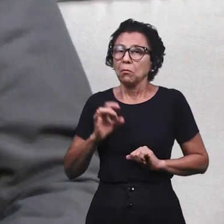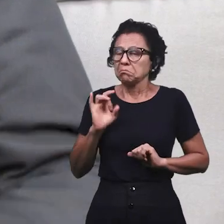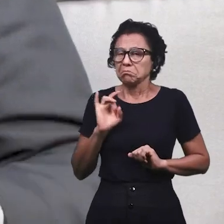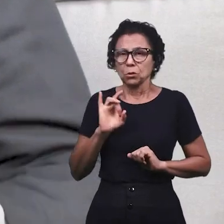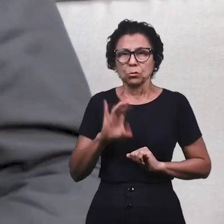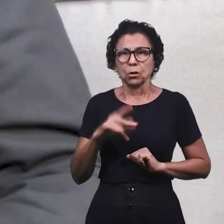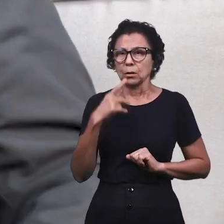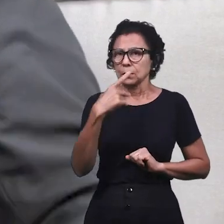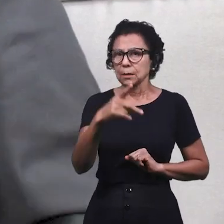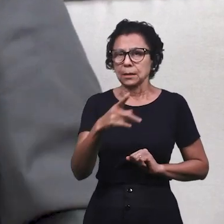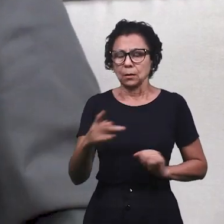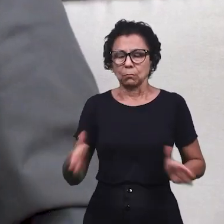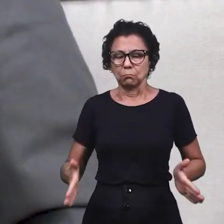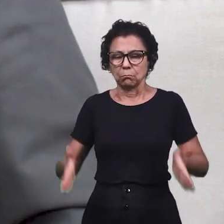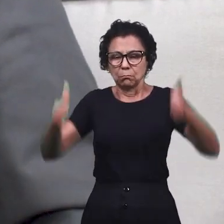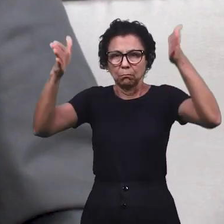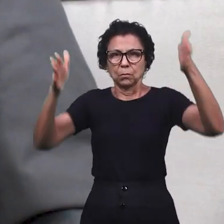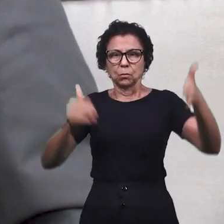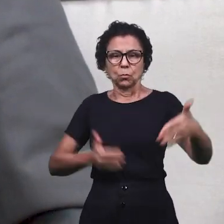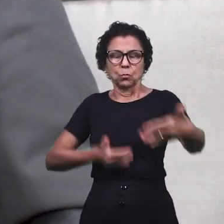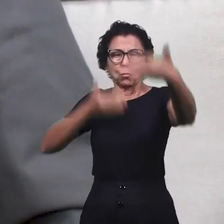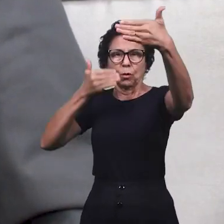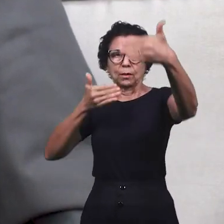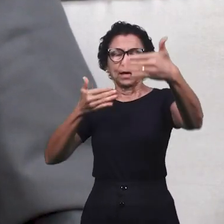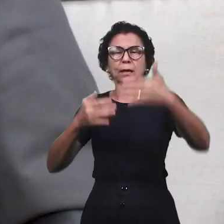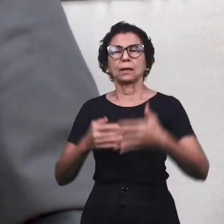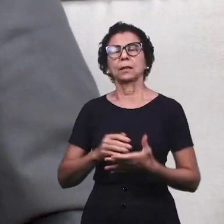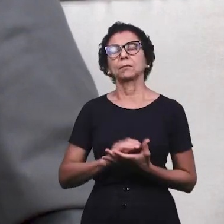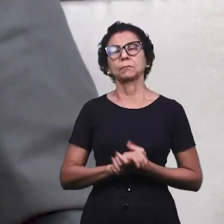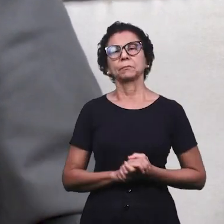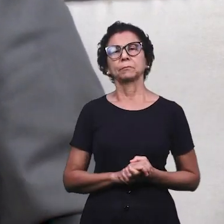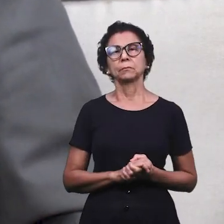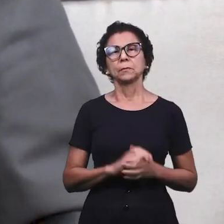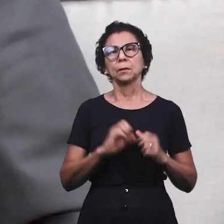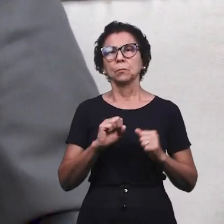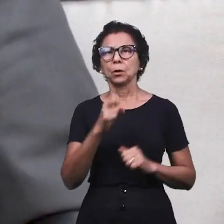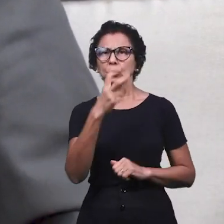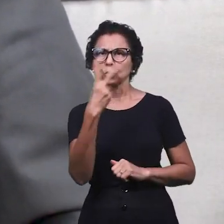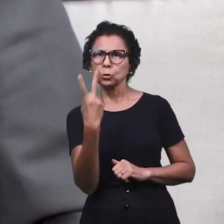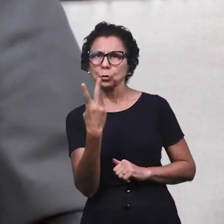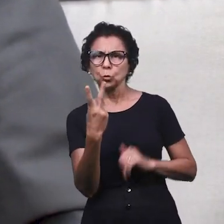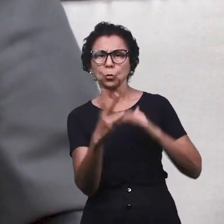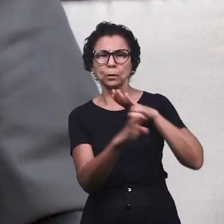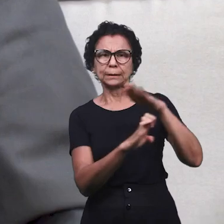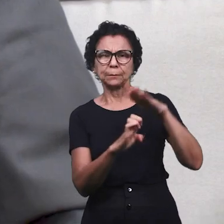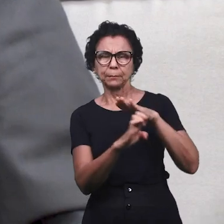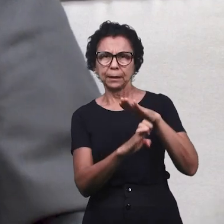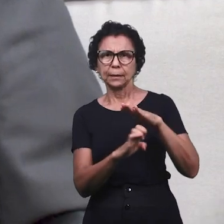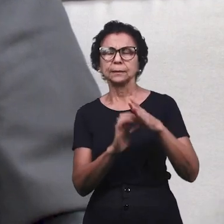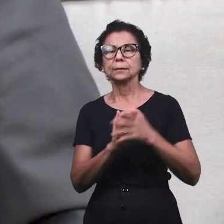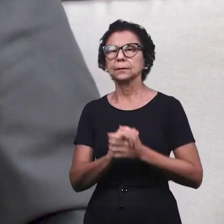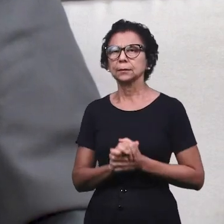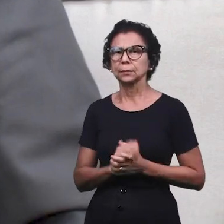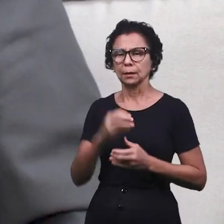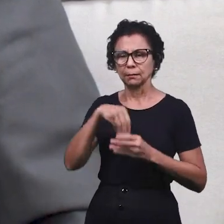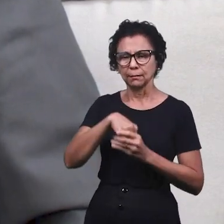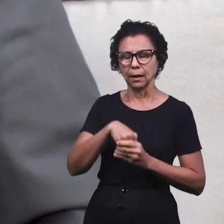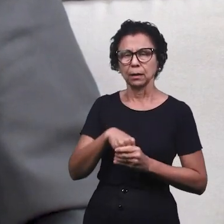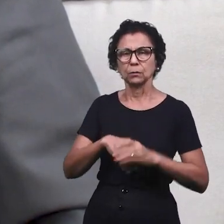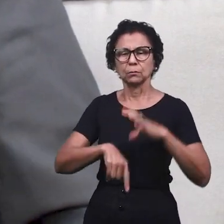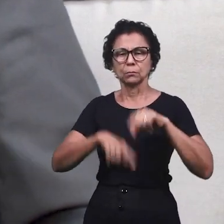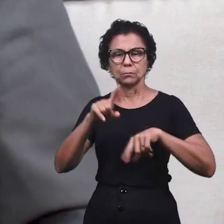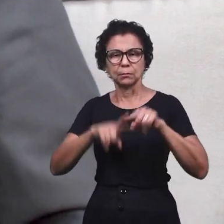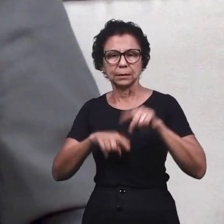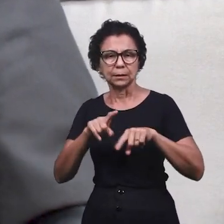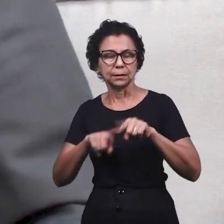seu, produtos seus. Você pode colocar de um fornecedor exatamente, ou de 2 fornecedores, mais de 2 ou mais também,